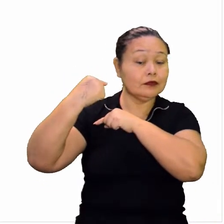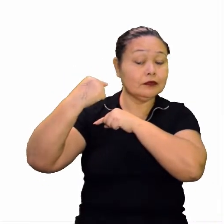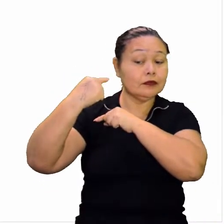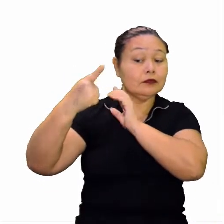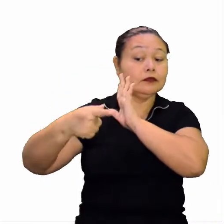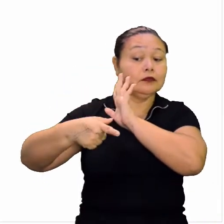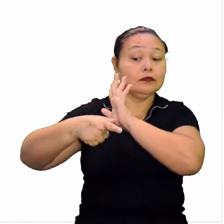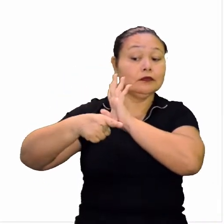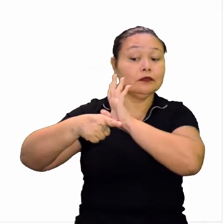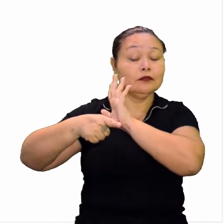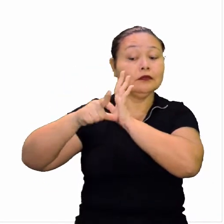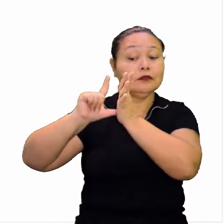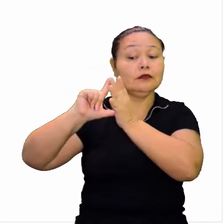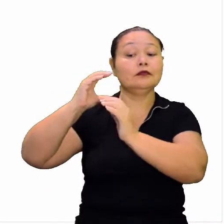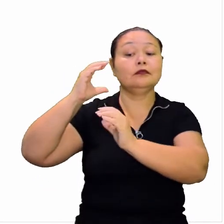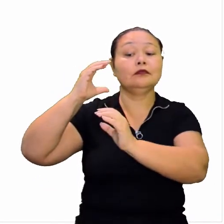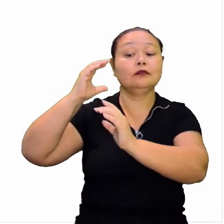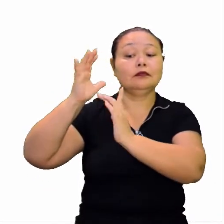2.000 antes de Cristo.